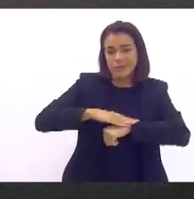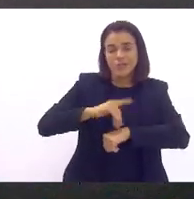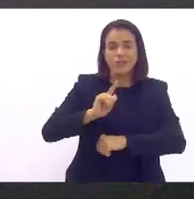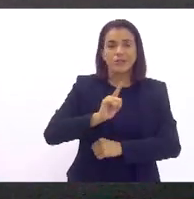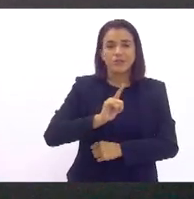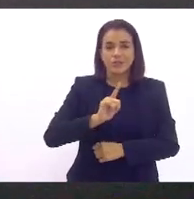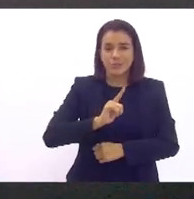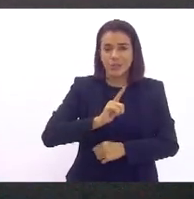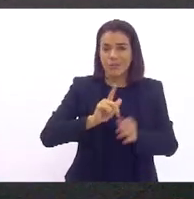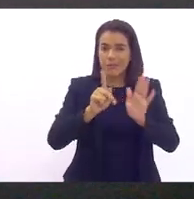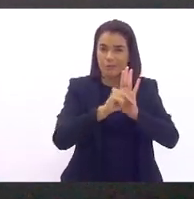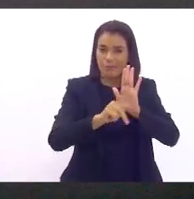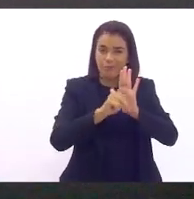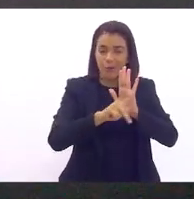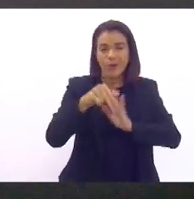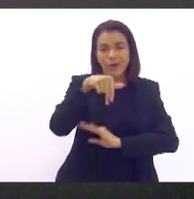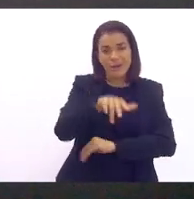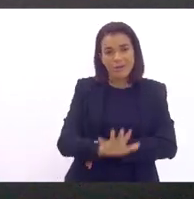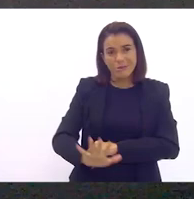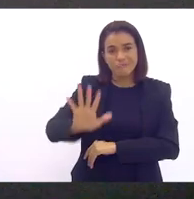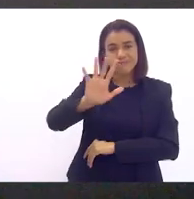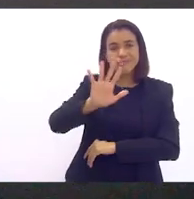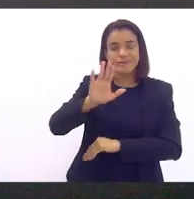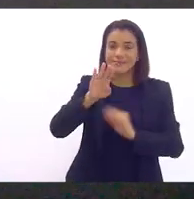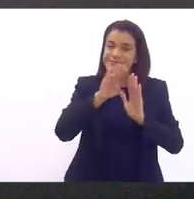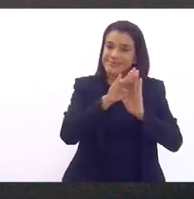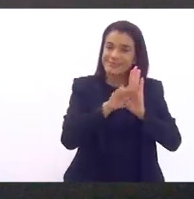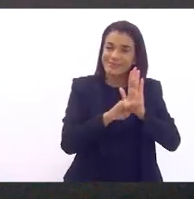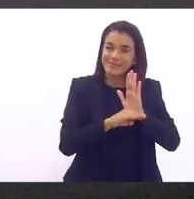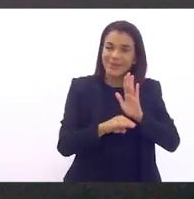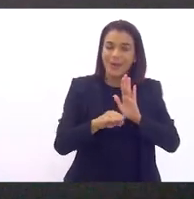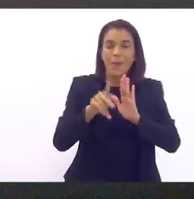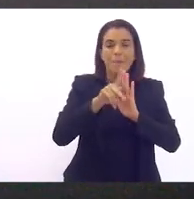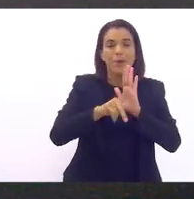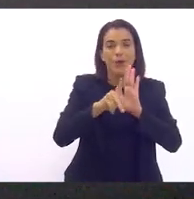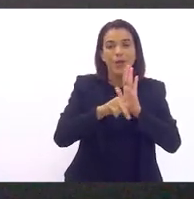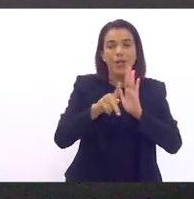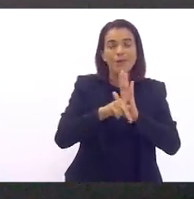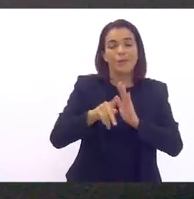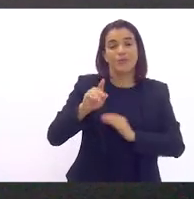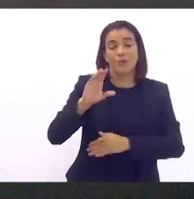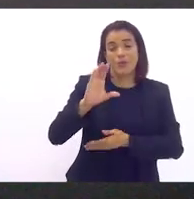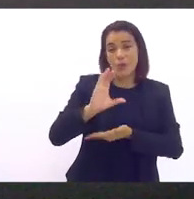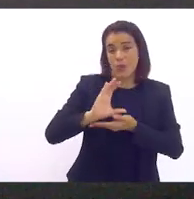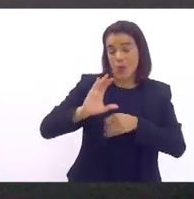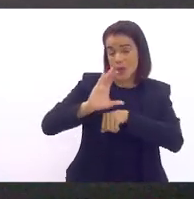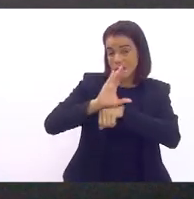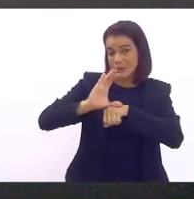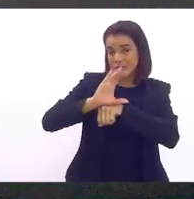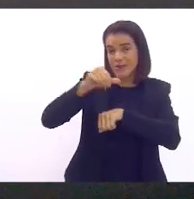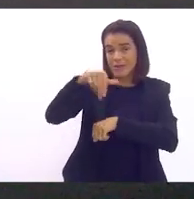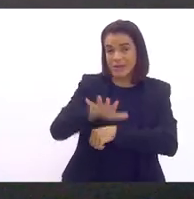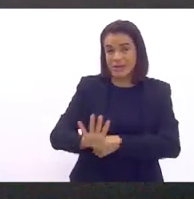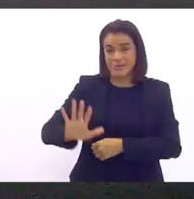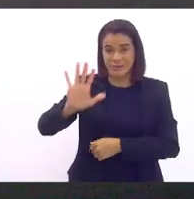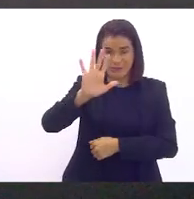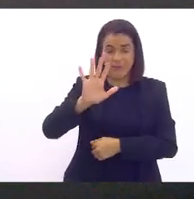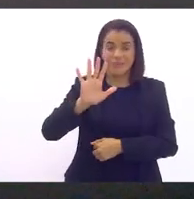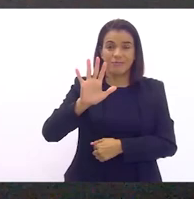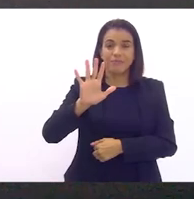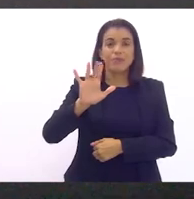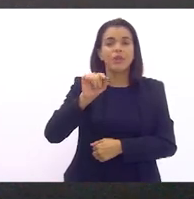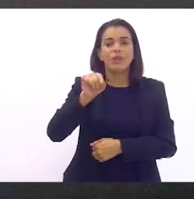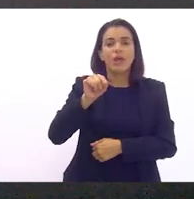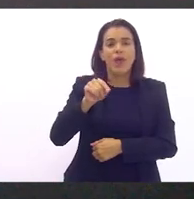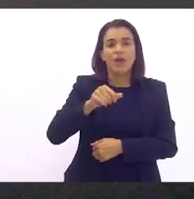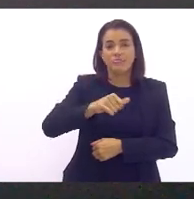um programa nacional né que é o o programa do Conselho Nacional de desenvolvimento industrial que é dirigido diretamente pelo